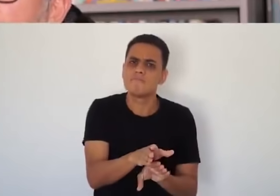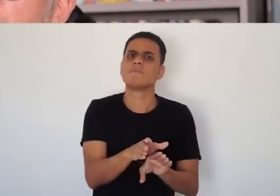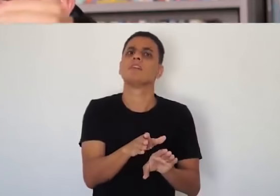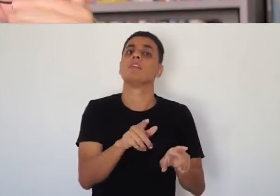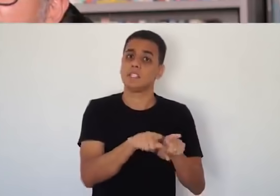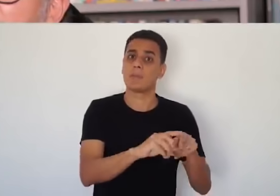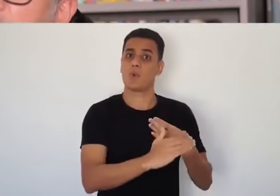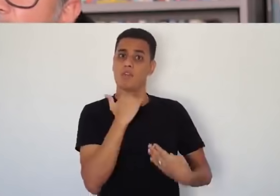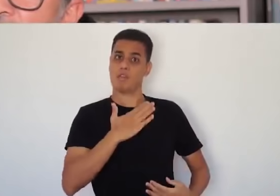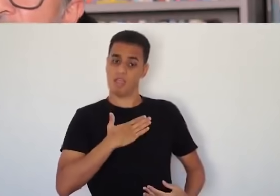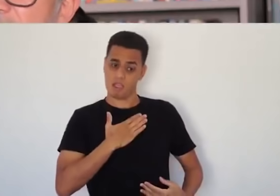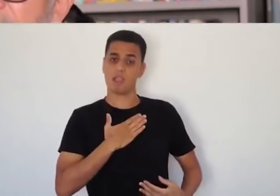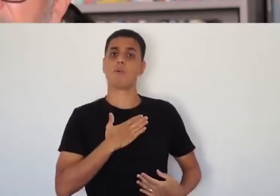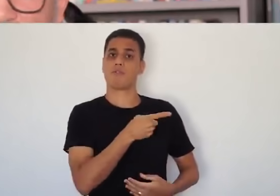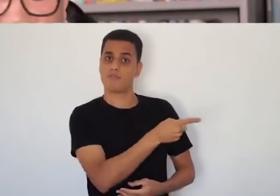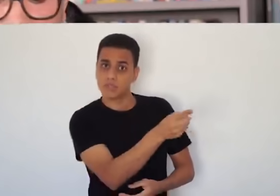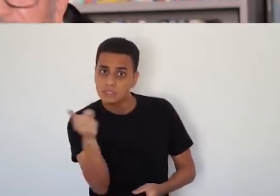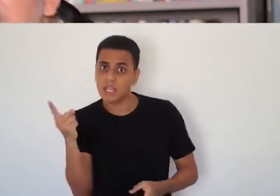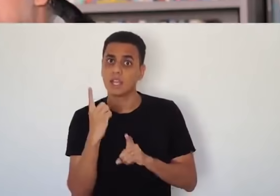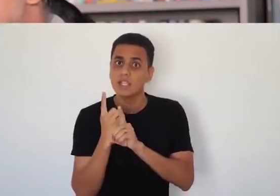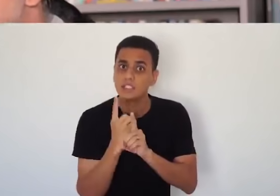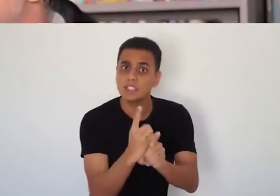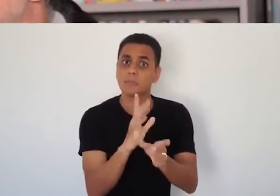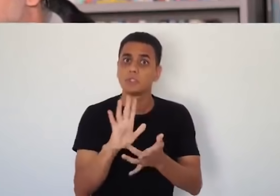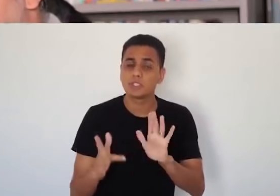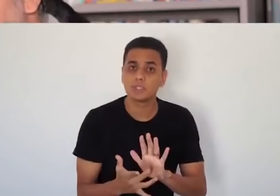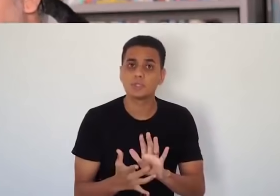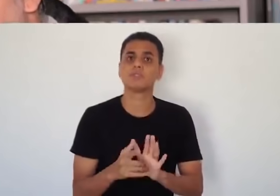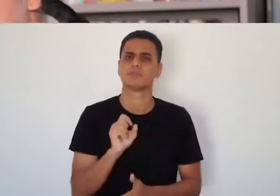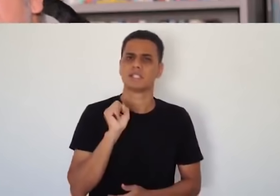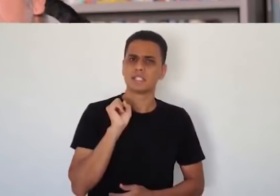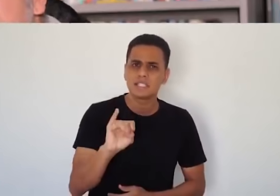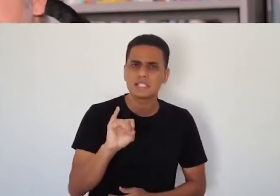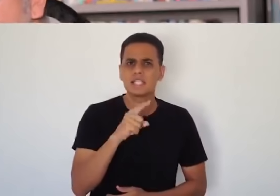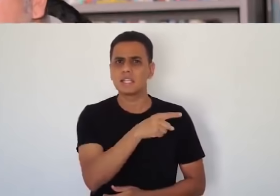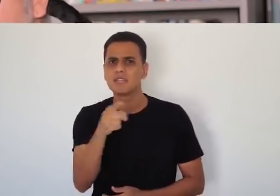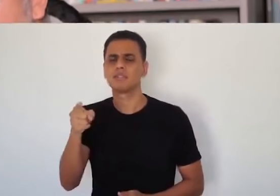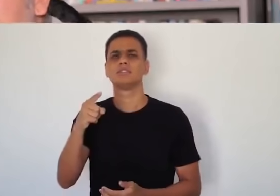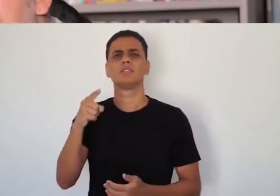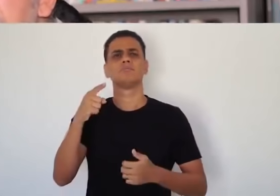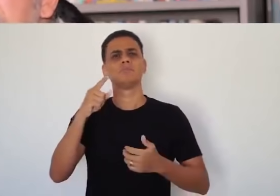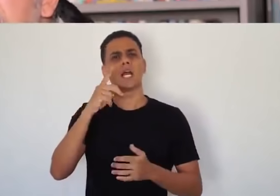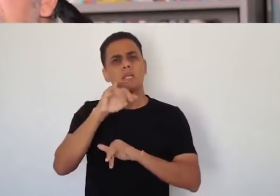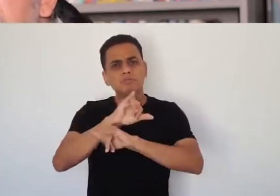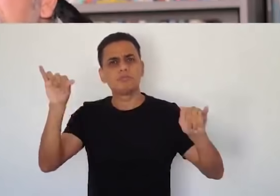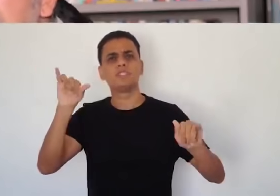nós colocamos em Deus. E é essa coerência que é muito importante para a fé cristã. E hoje a